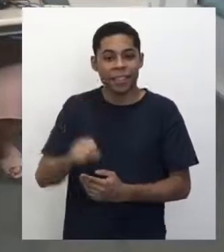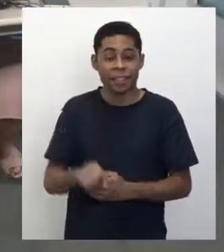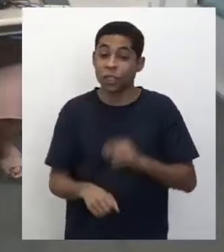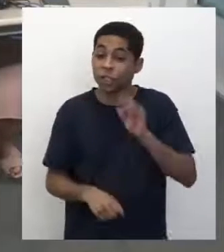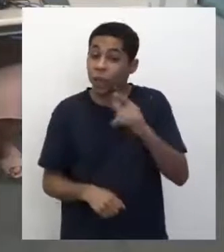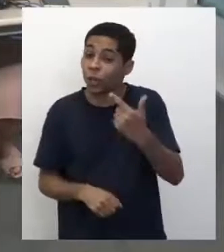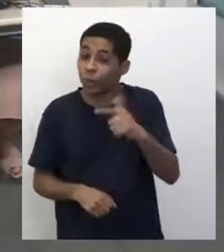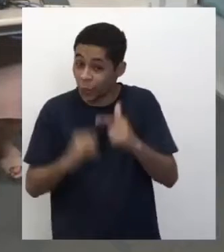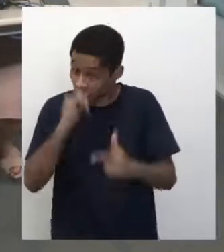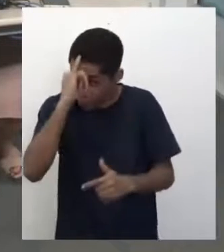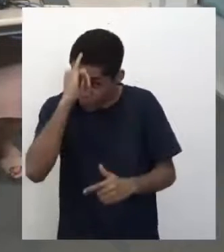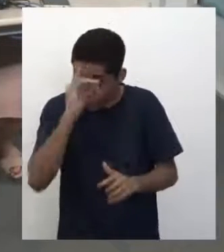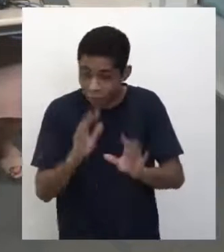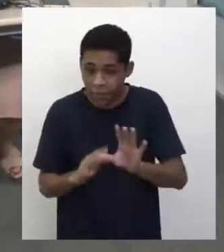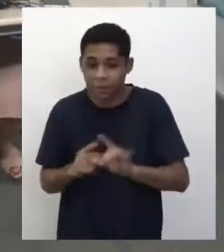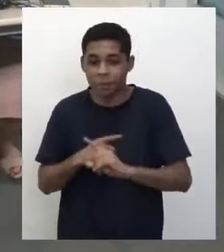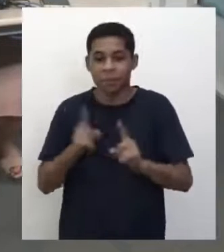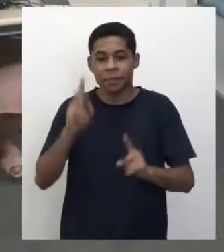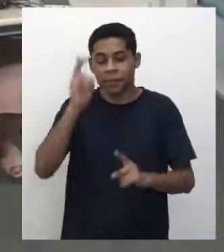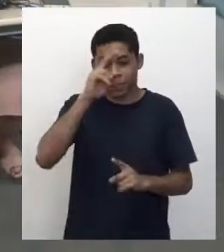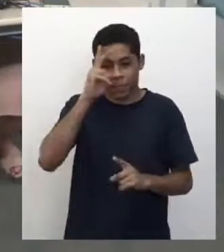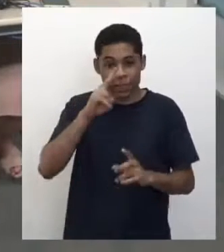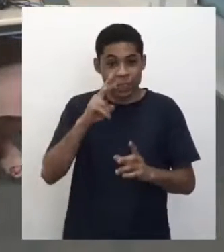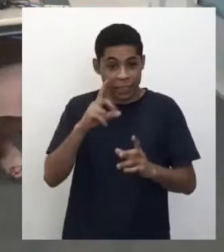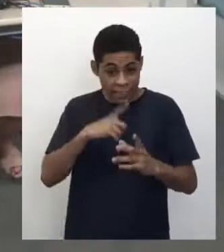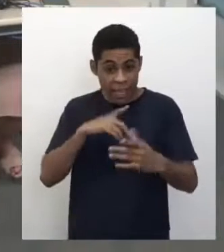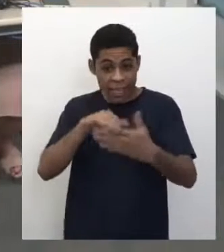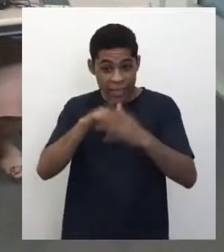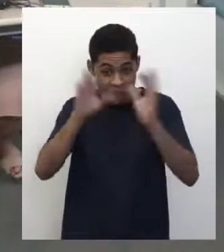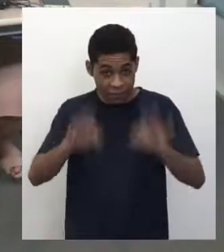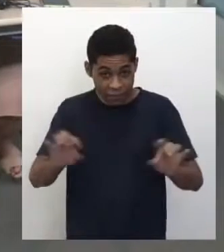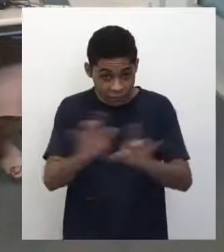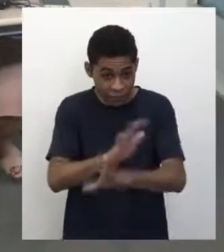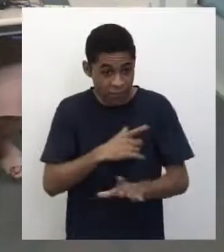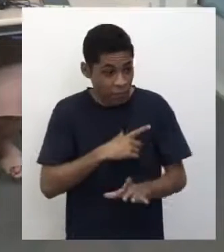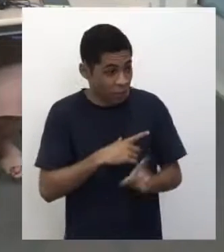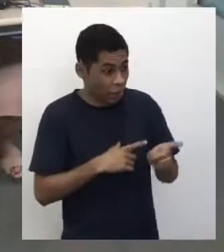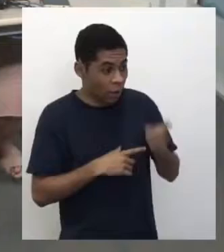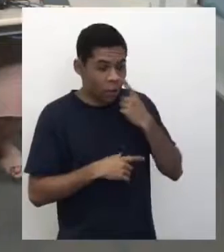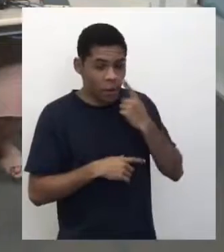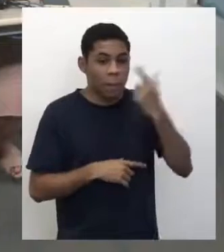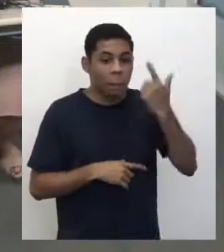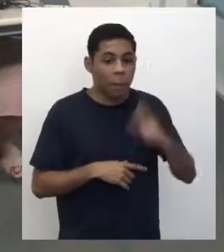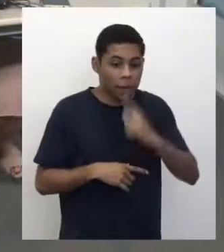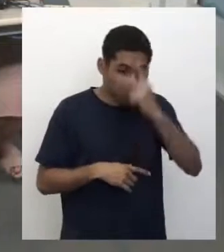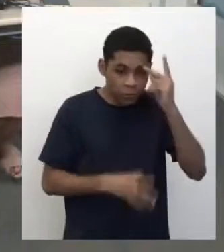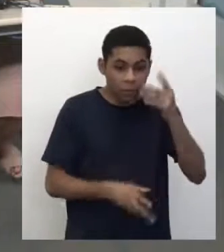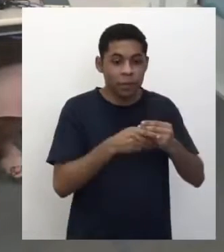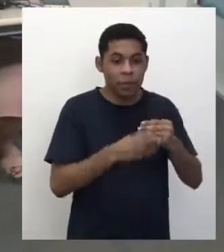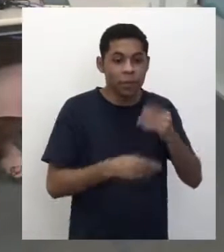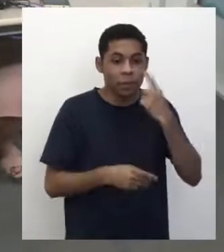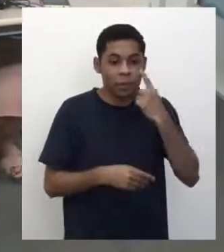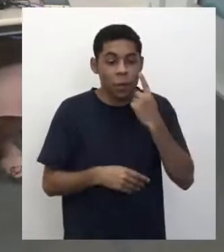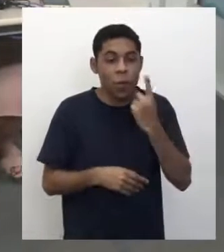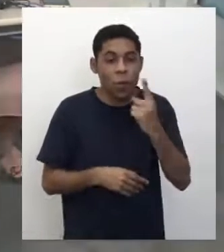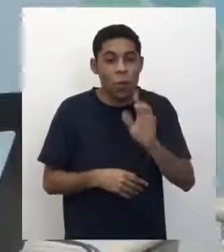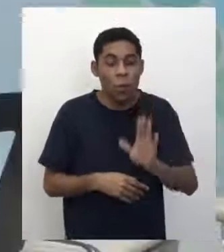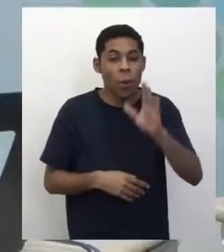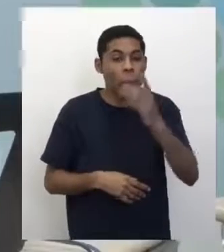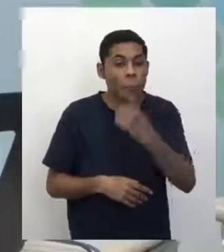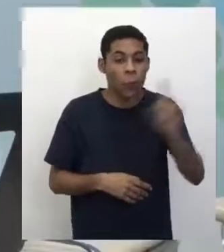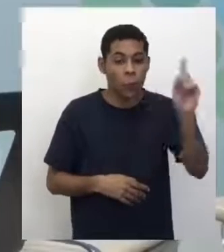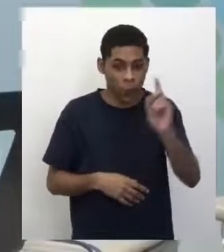unicórnio. Gente, essa história é uma coisa tem fim, professor? Vamos ao fim dessa história? Vamos ver. Alguém vamos ver se vou pegar algum história. comentário